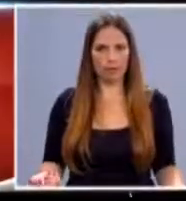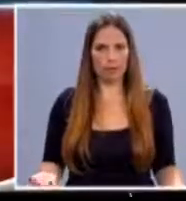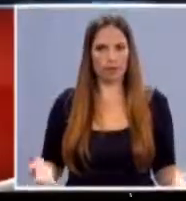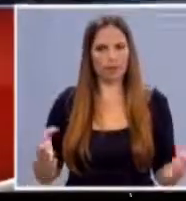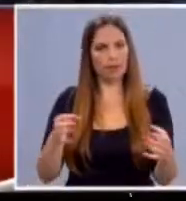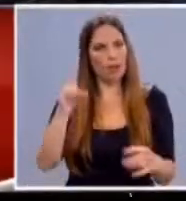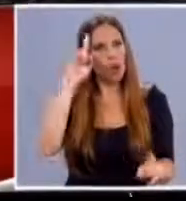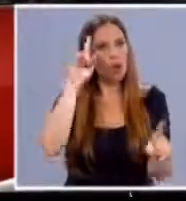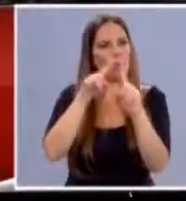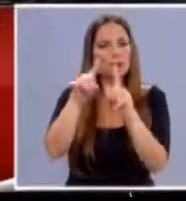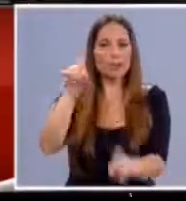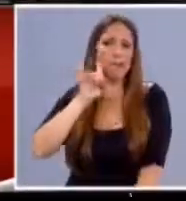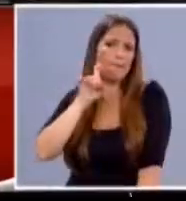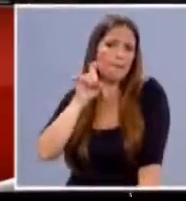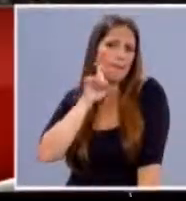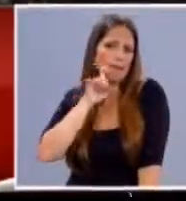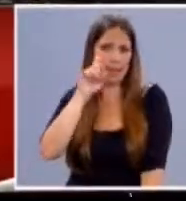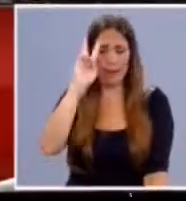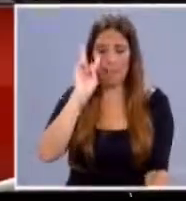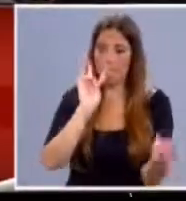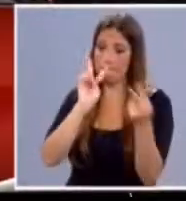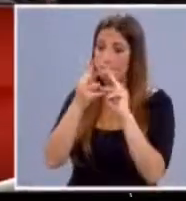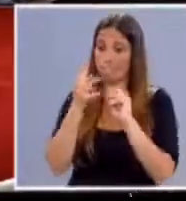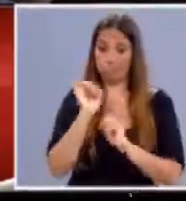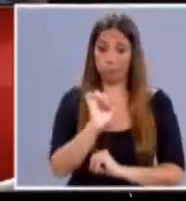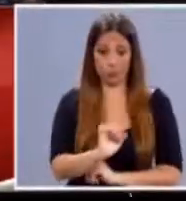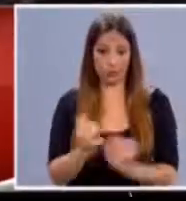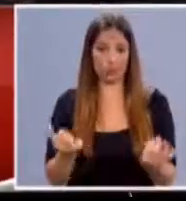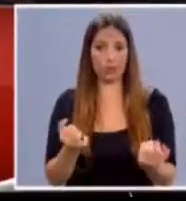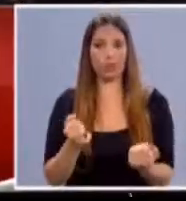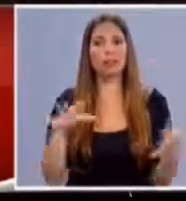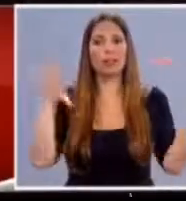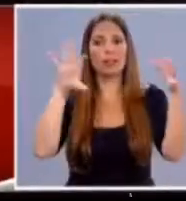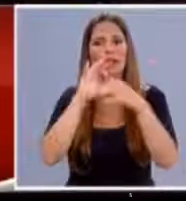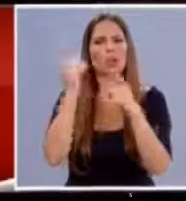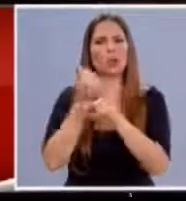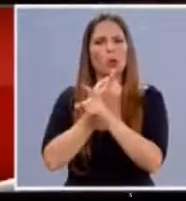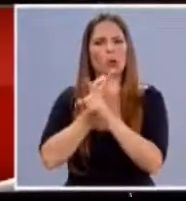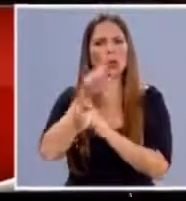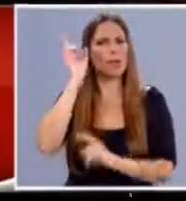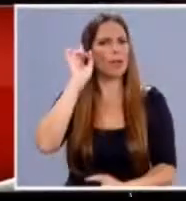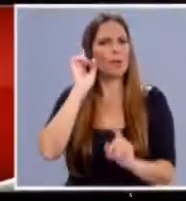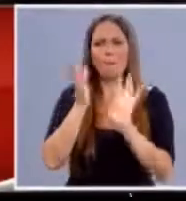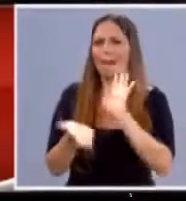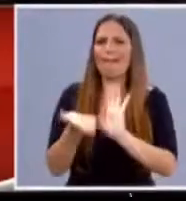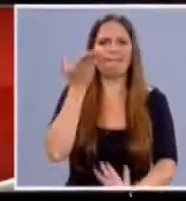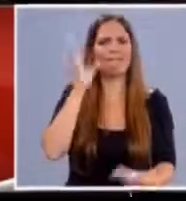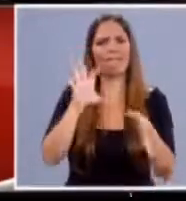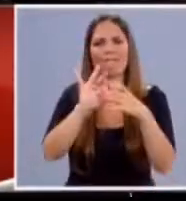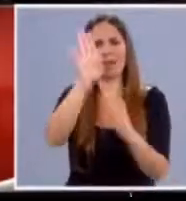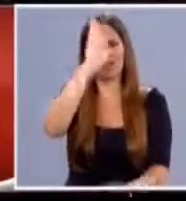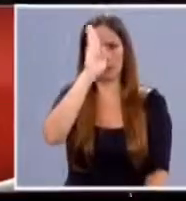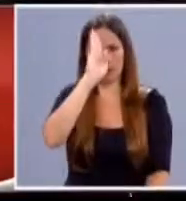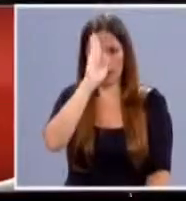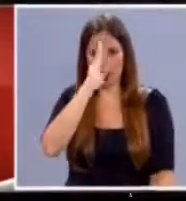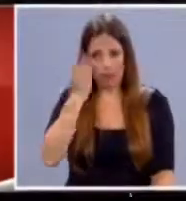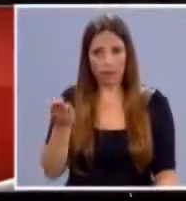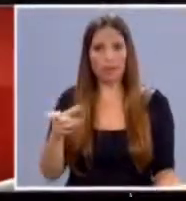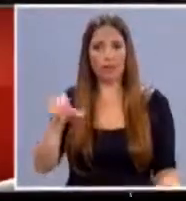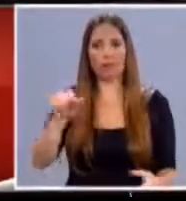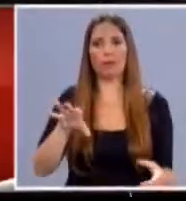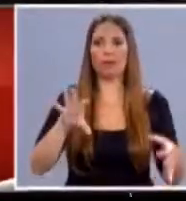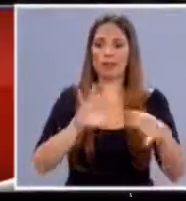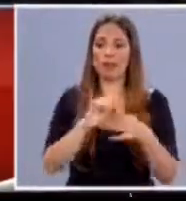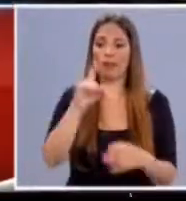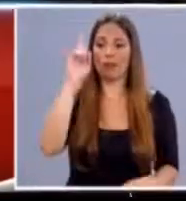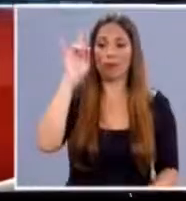dos seus pontos de vista, daquilo que mais importa para o Sporting Clube Portugal, para os valores que sempre, ao